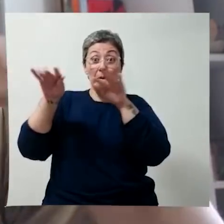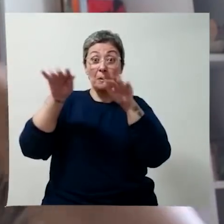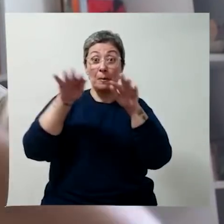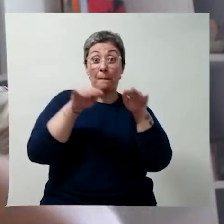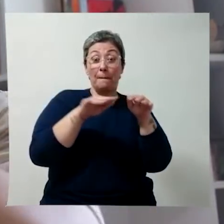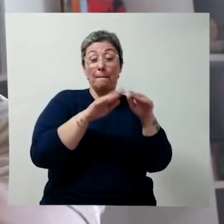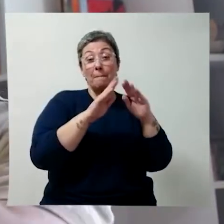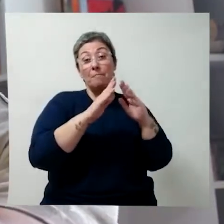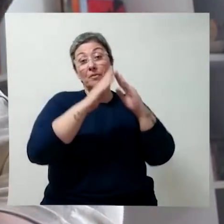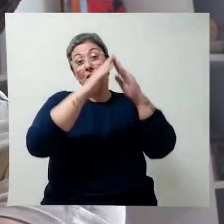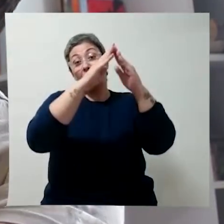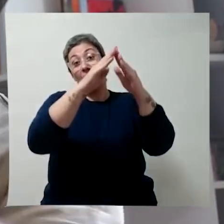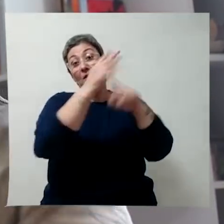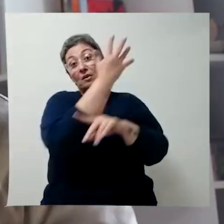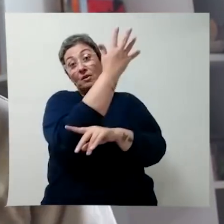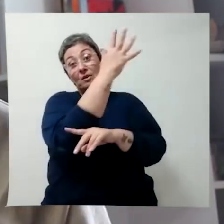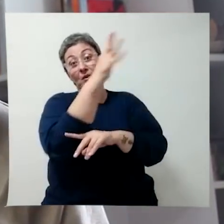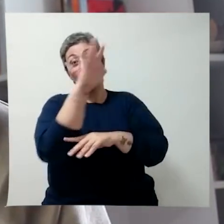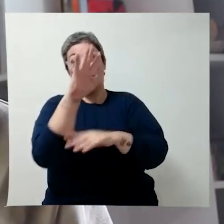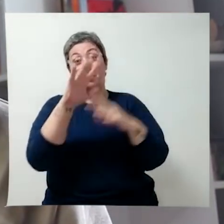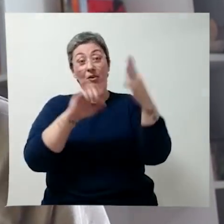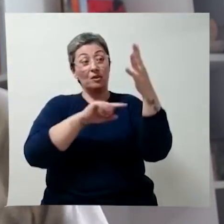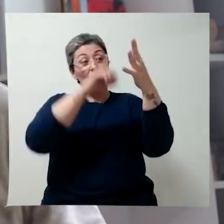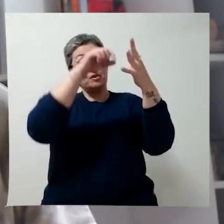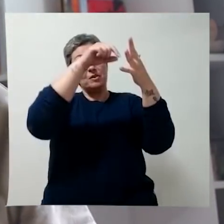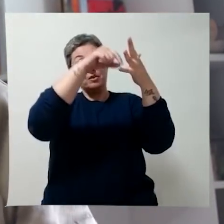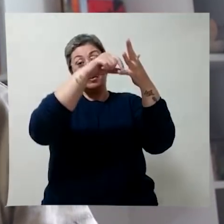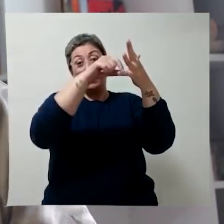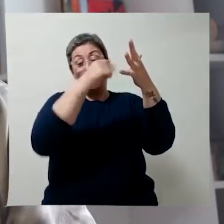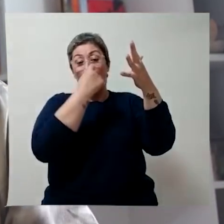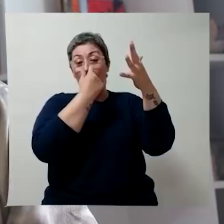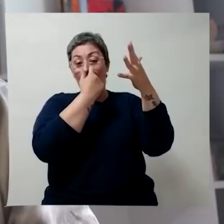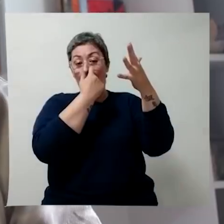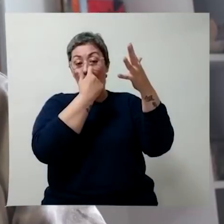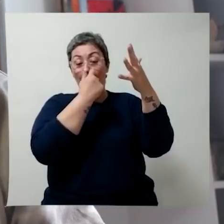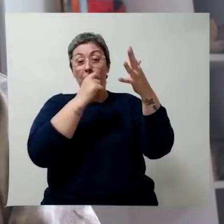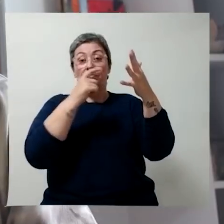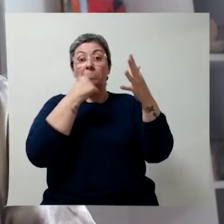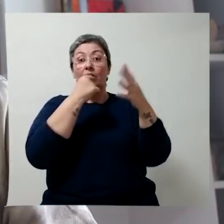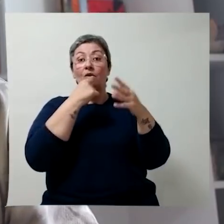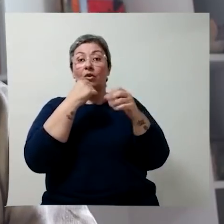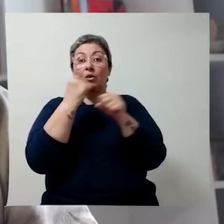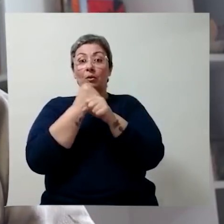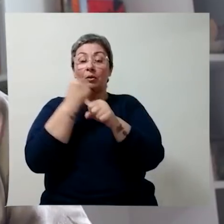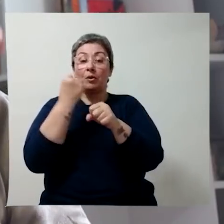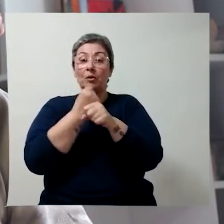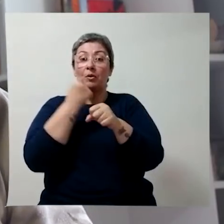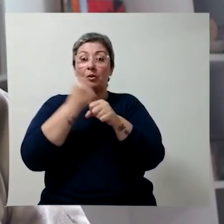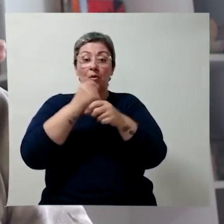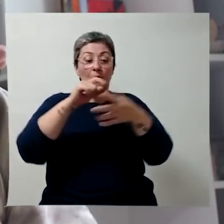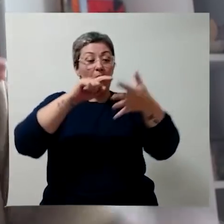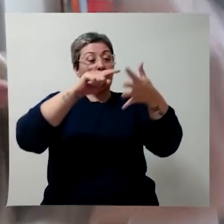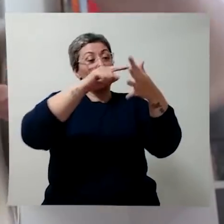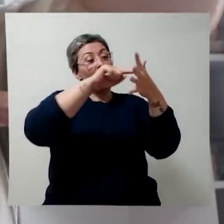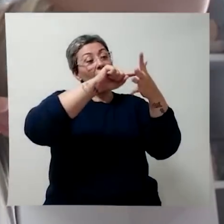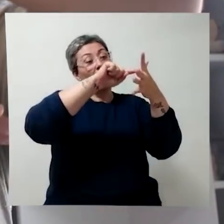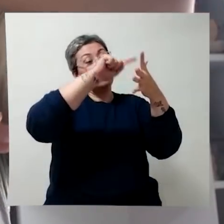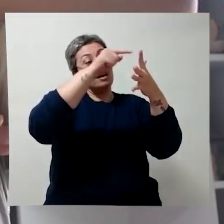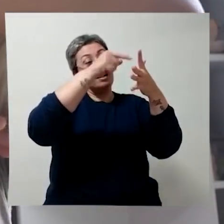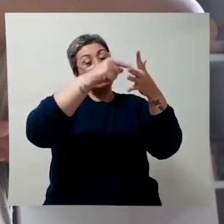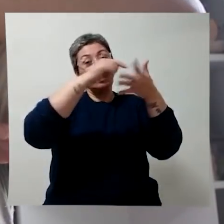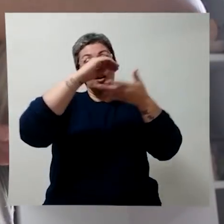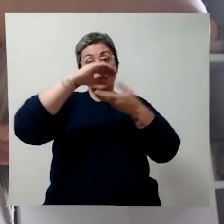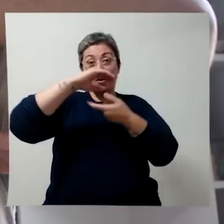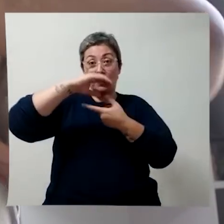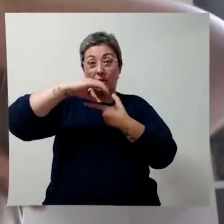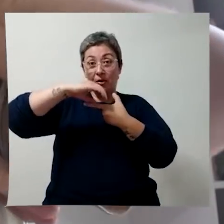se despedindo, e foram morar lá no meio da floresta. Lá na floresta, dizem que Jaibé construiu num galho de uma árvore uma pequena